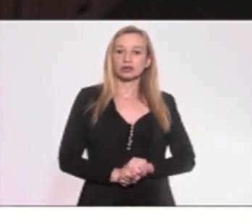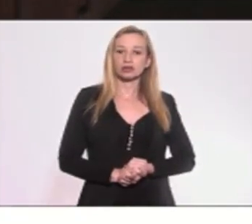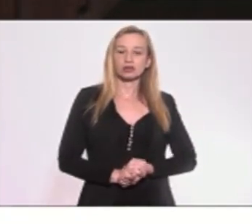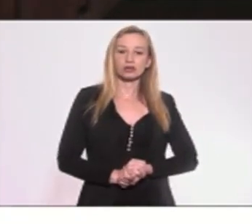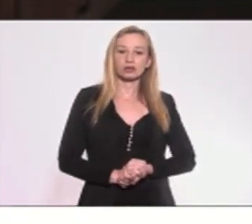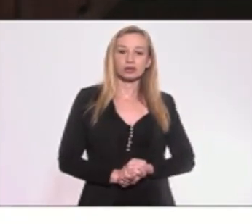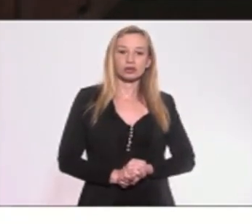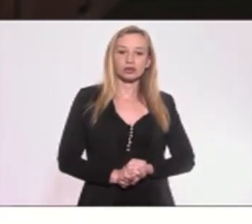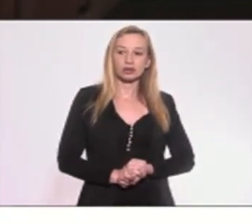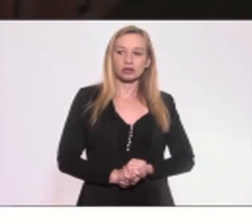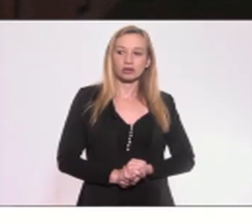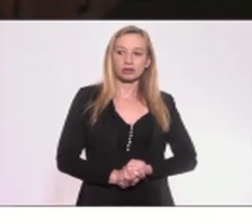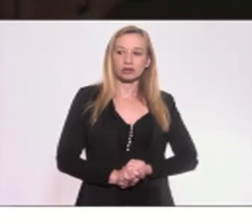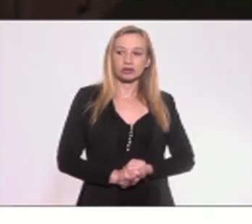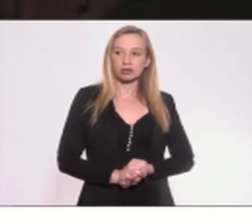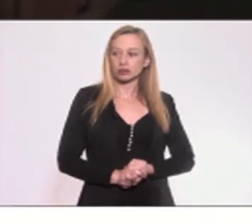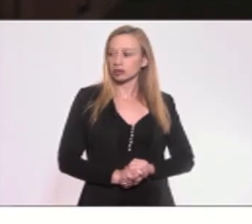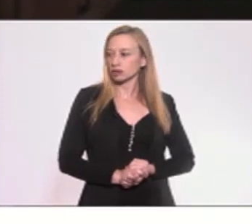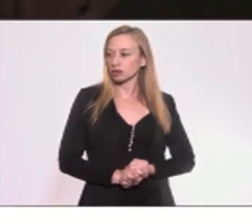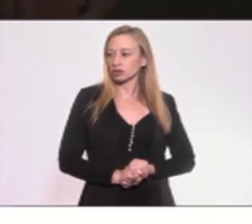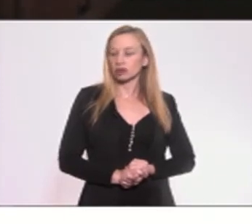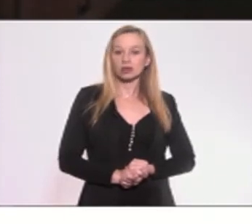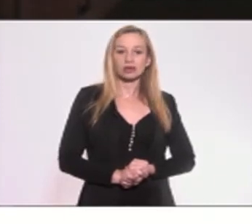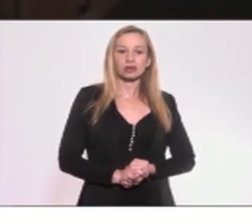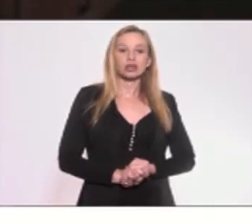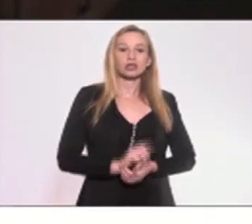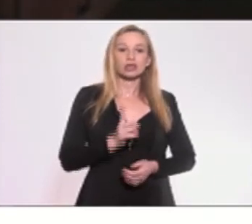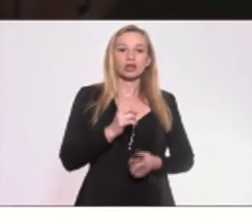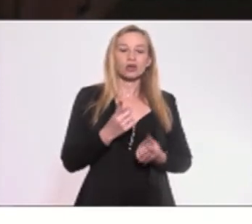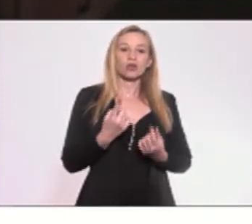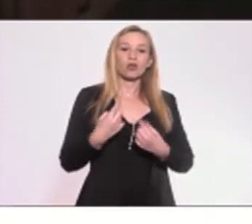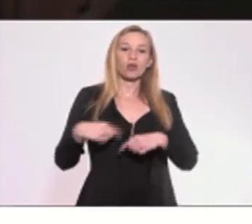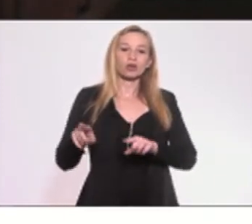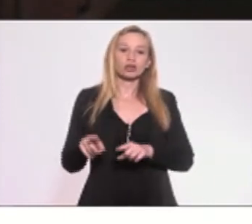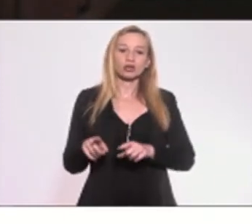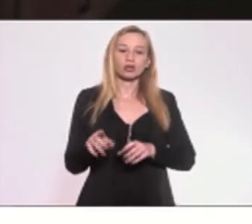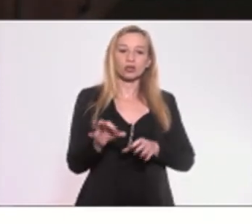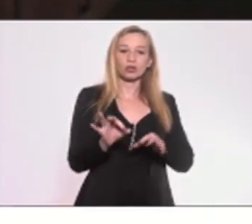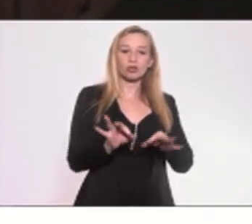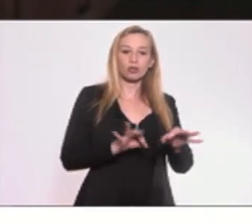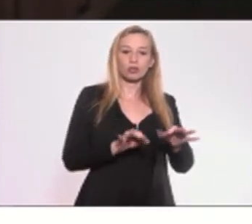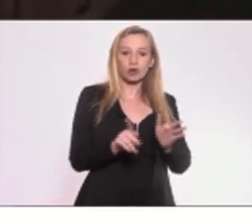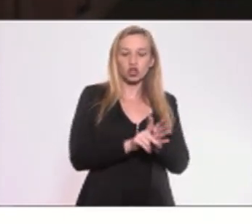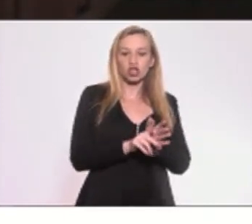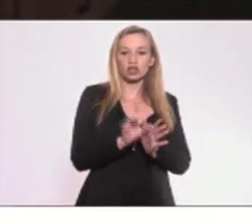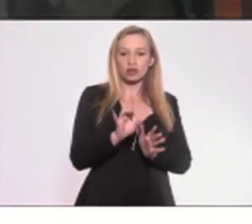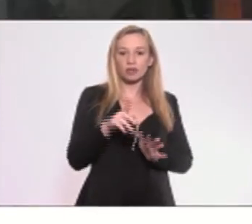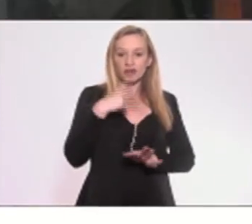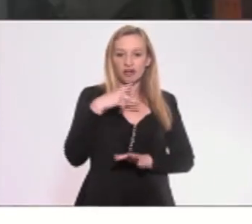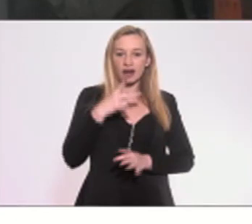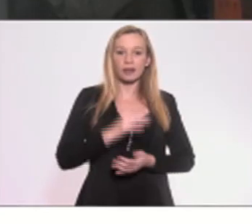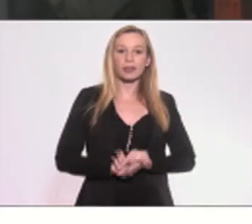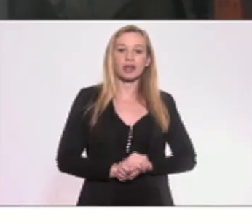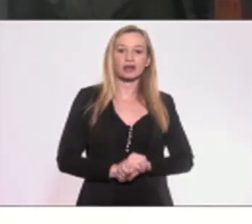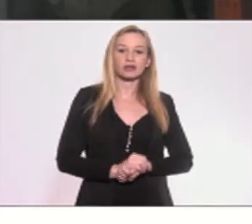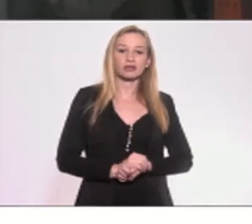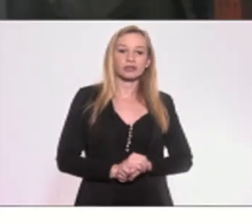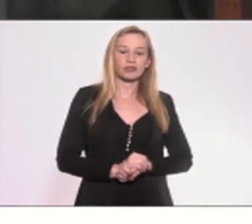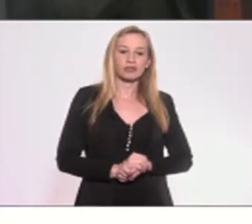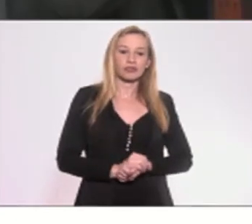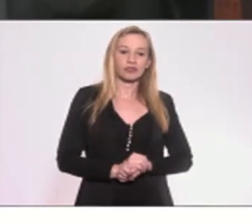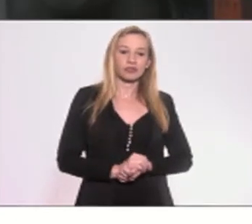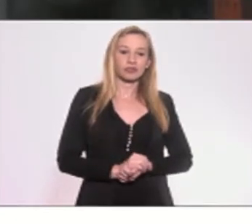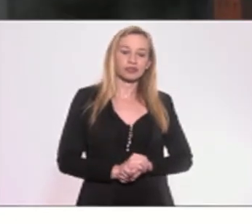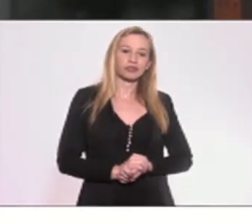prisão, porque é não contra o projeto de resolução. É só esclarecimento. Nós vamos votar sim ou não ao projeto. Votando